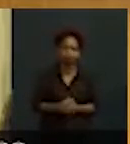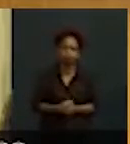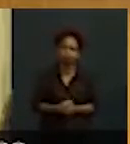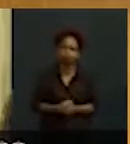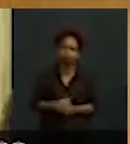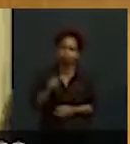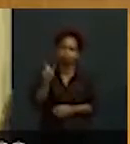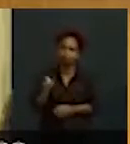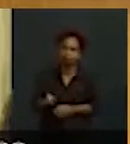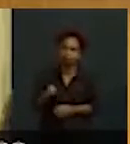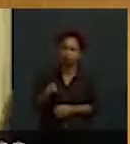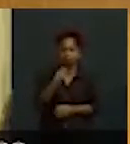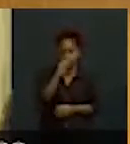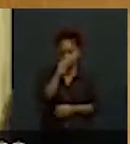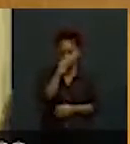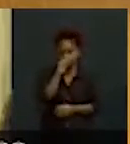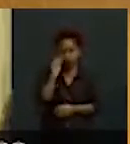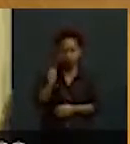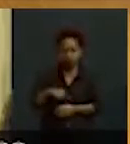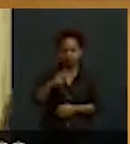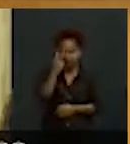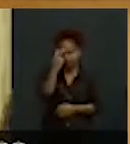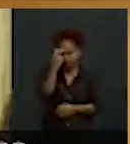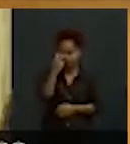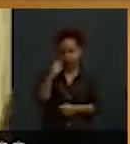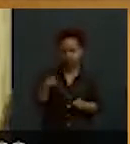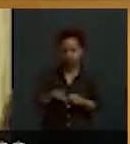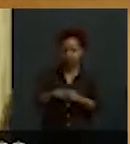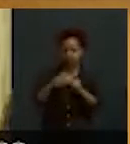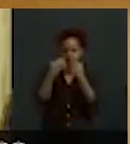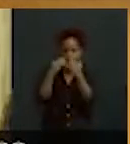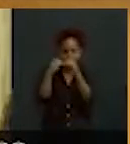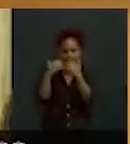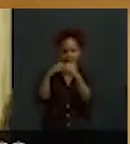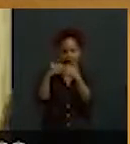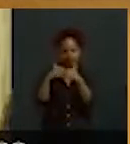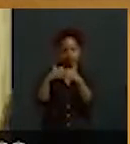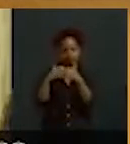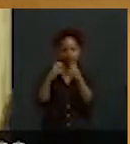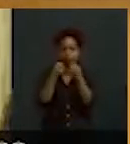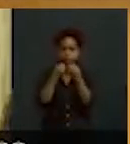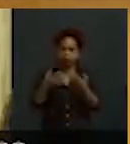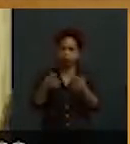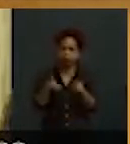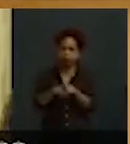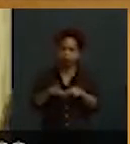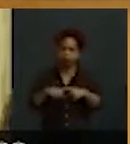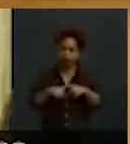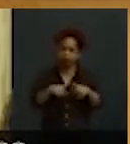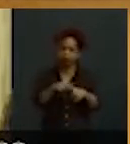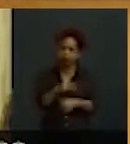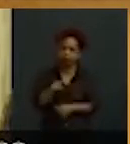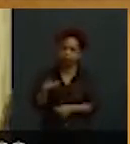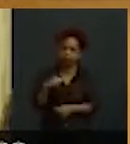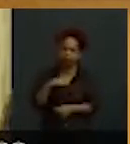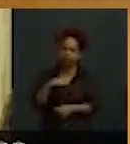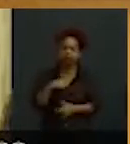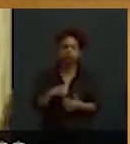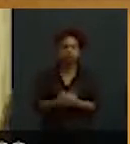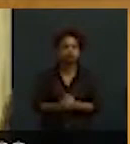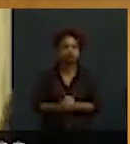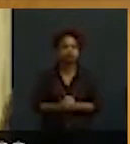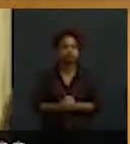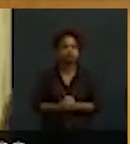Seu perfil agrega inteligência e raciocínio dedutivo, e o que faz sobressair-se